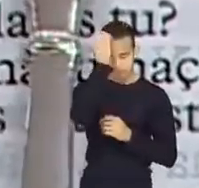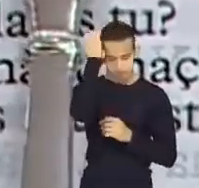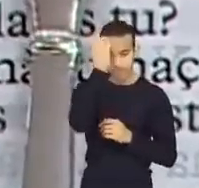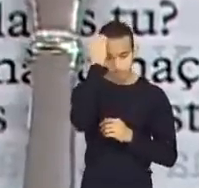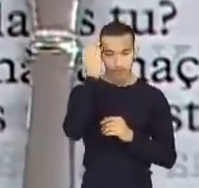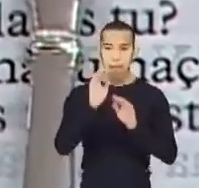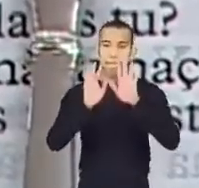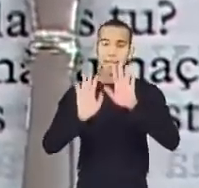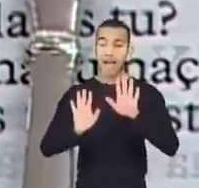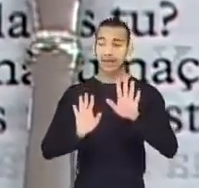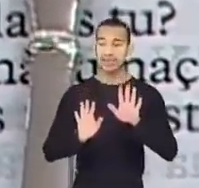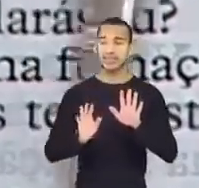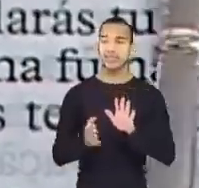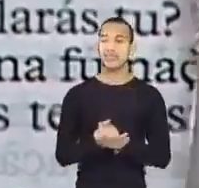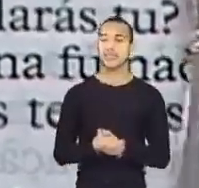Mas